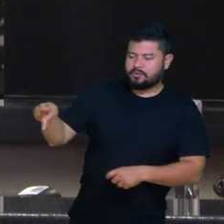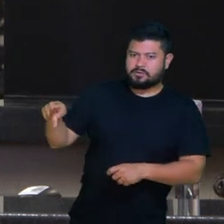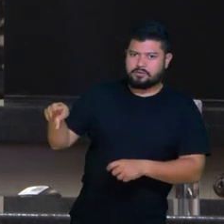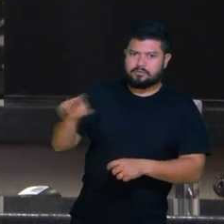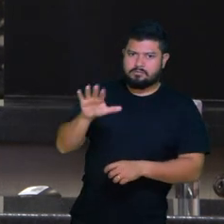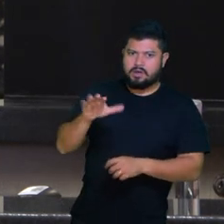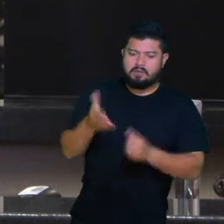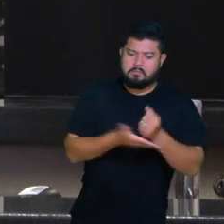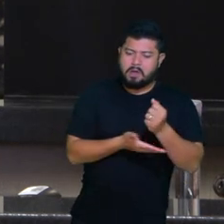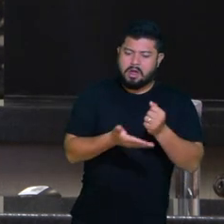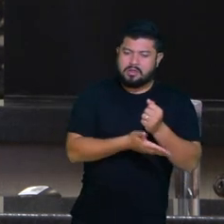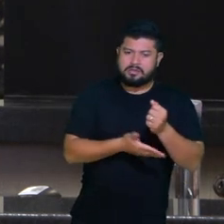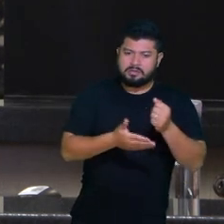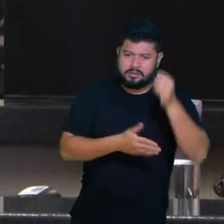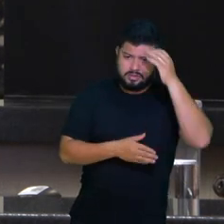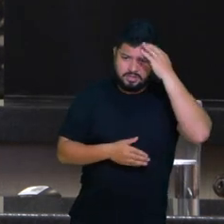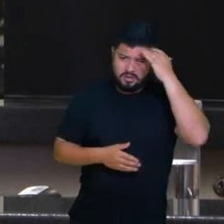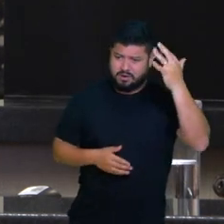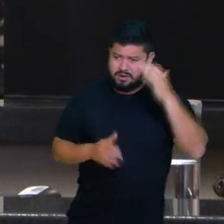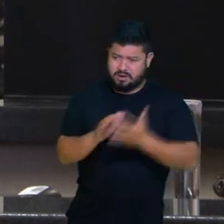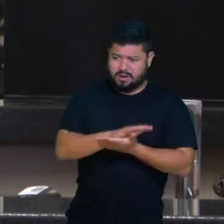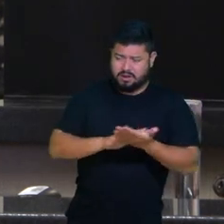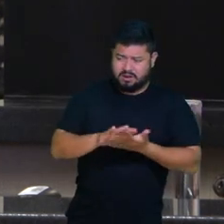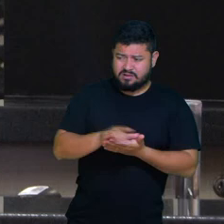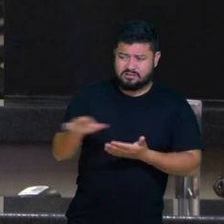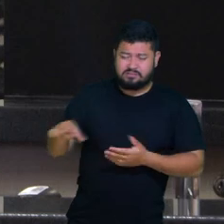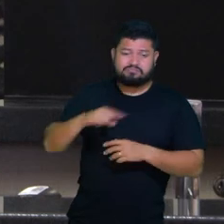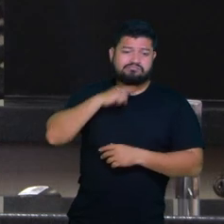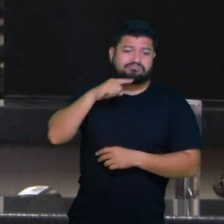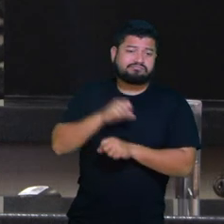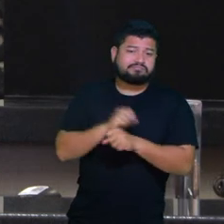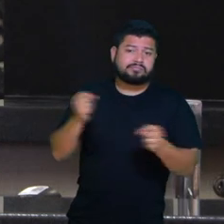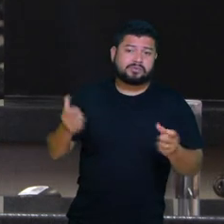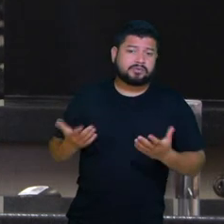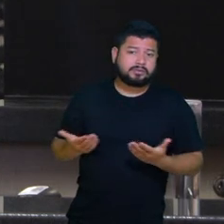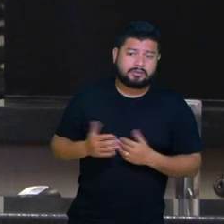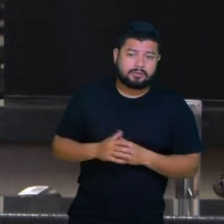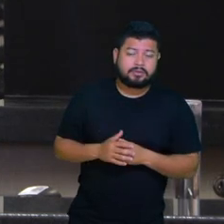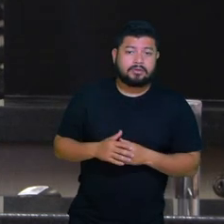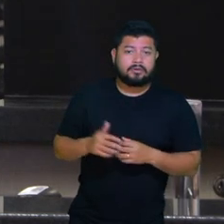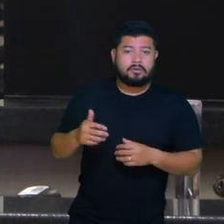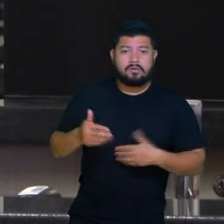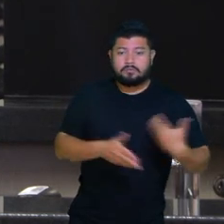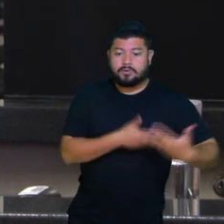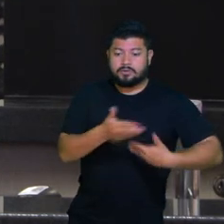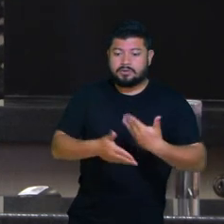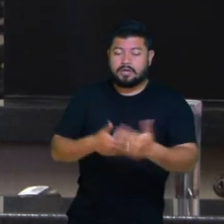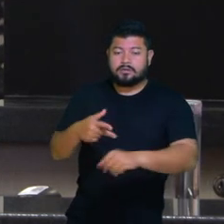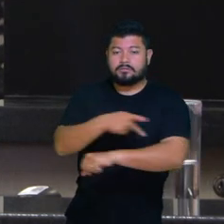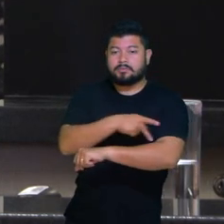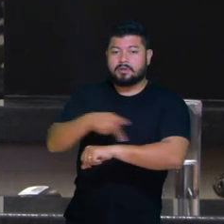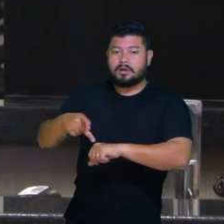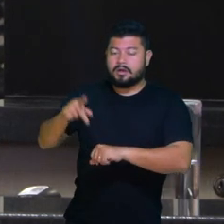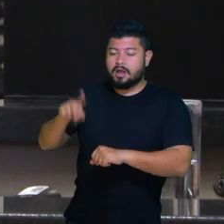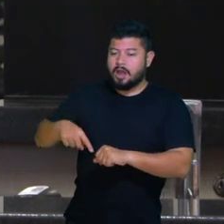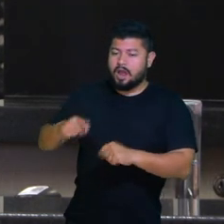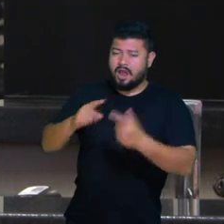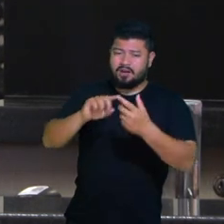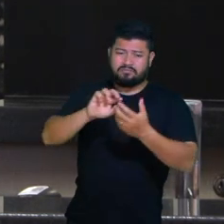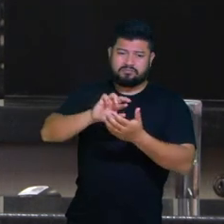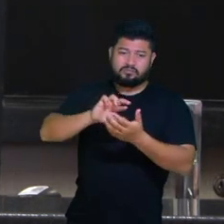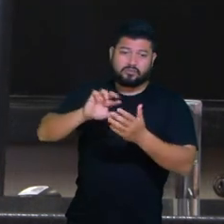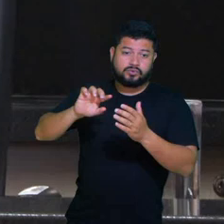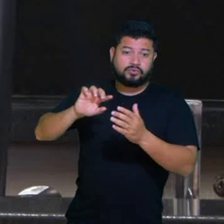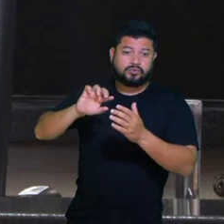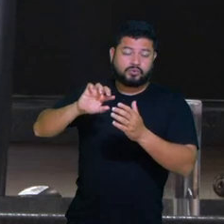educação a escola o processo pedagógico é um processo extremamente complexo e só um